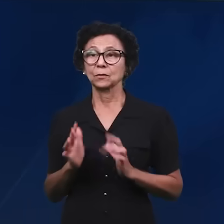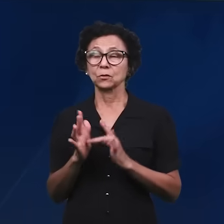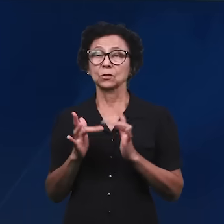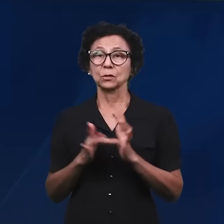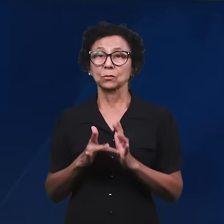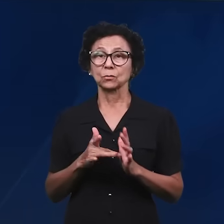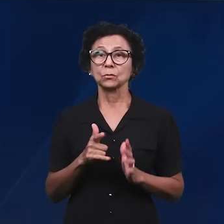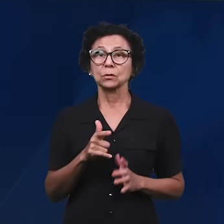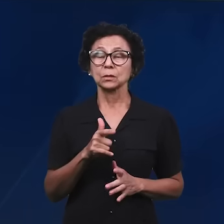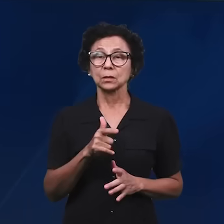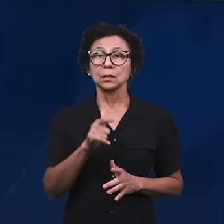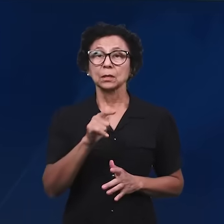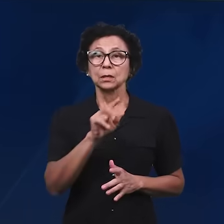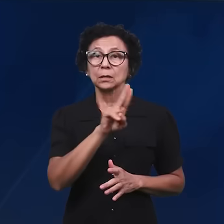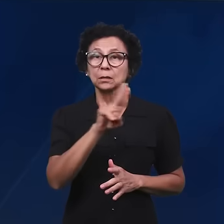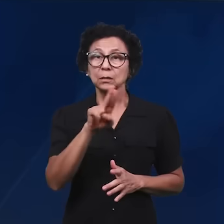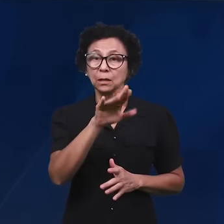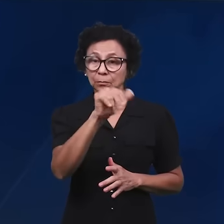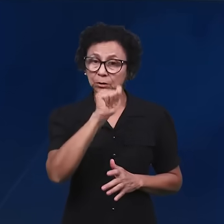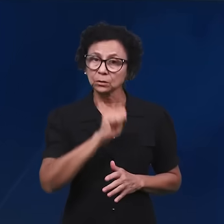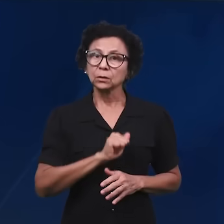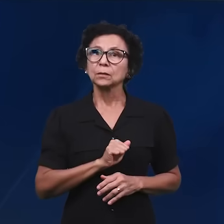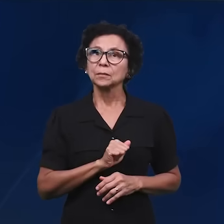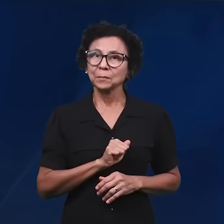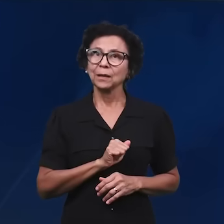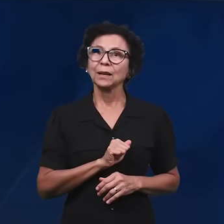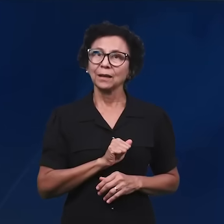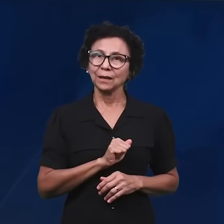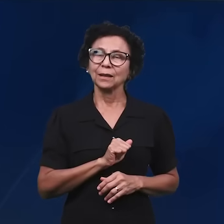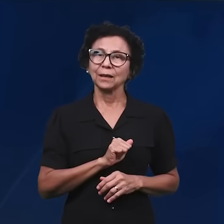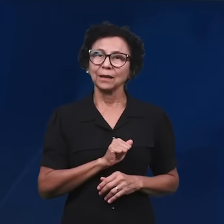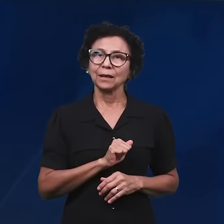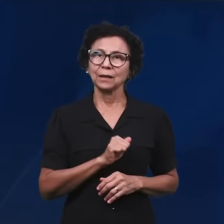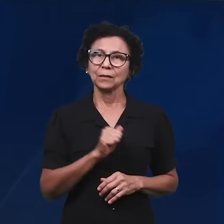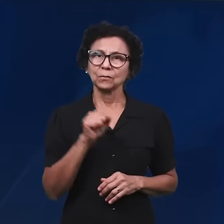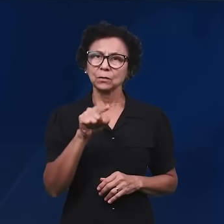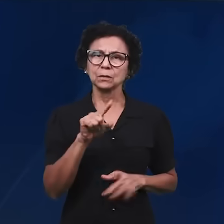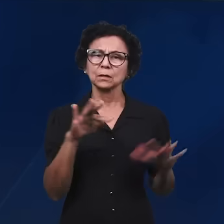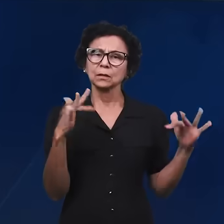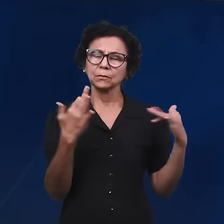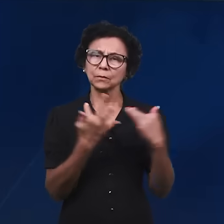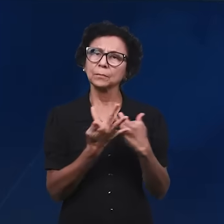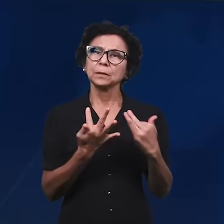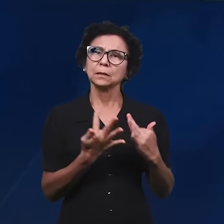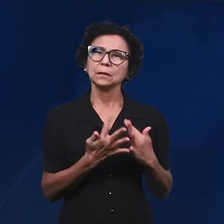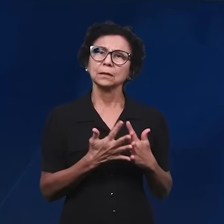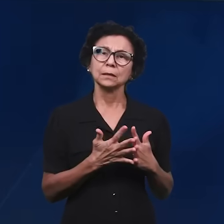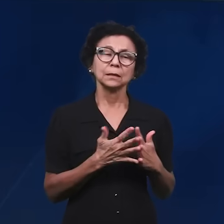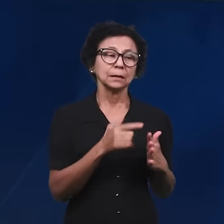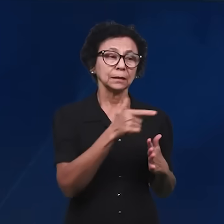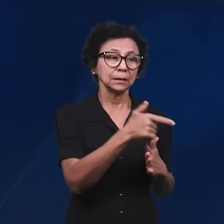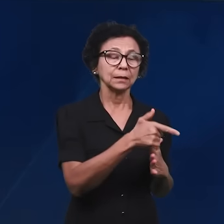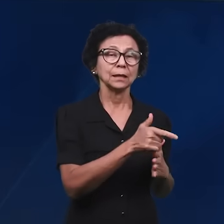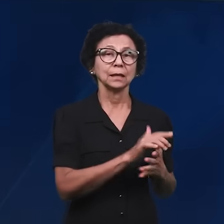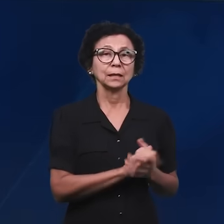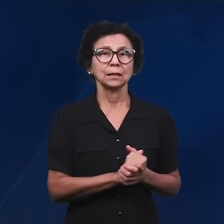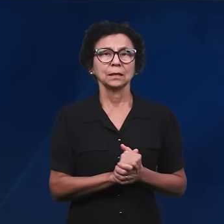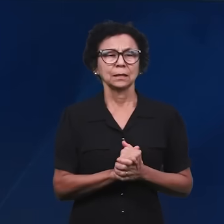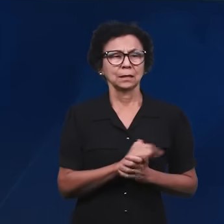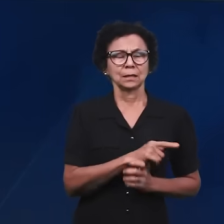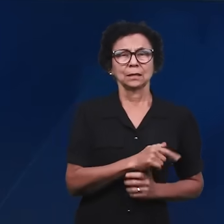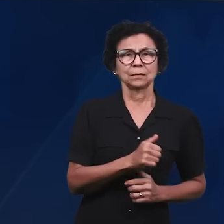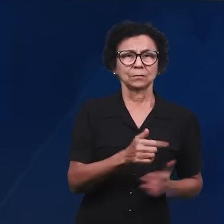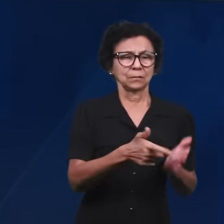vezes o chamado de Deus é pelo nome. Hein? Deus te chama pelo seu nome. E o chamado para você, para sua casa. E nós vemos que Lázaro